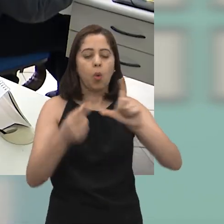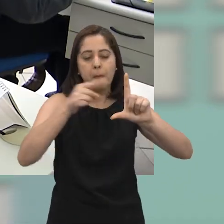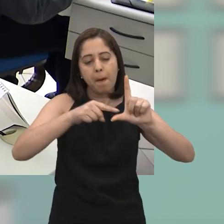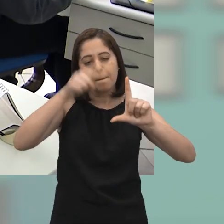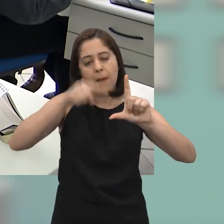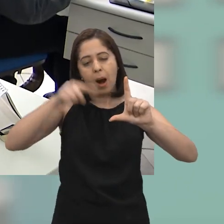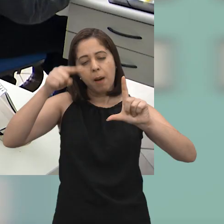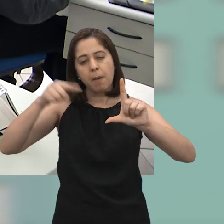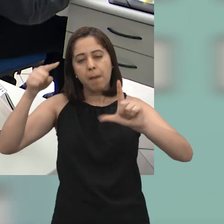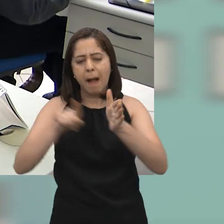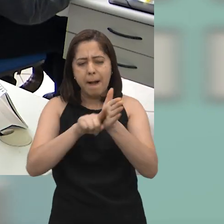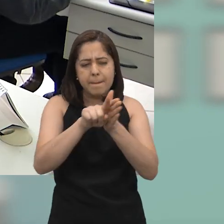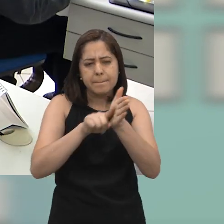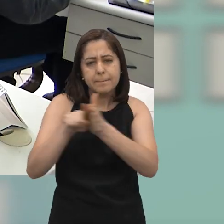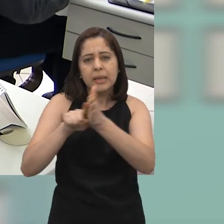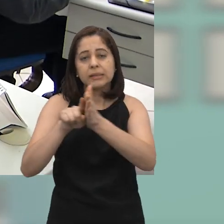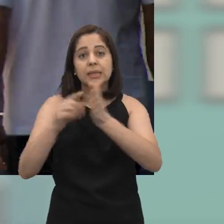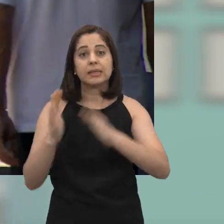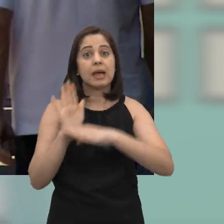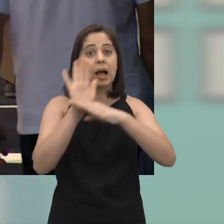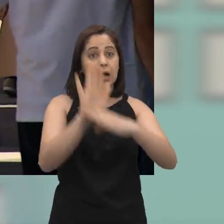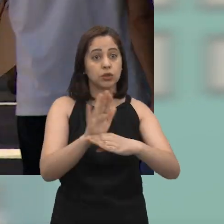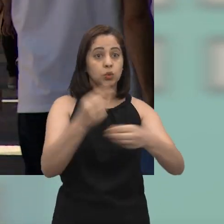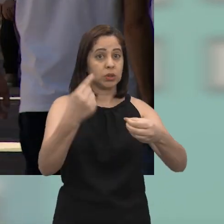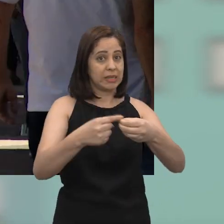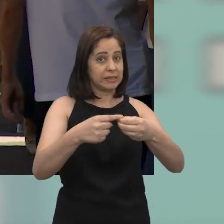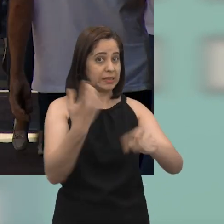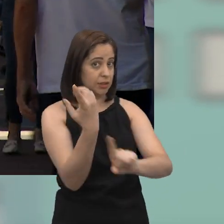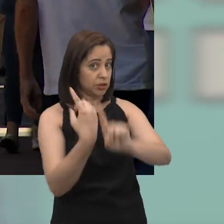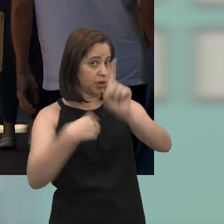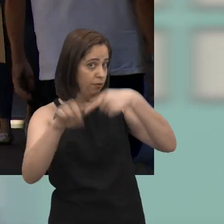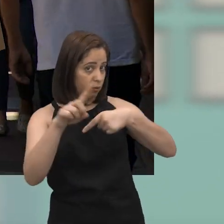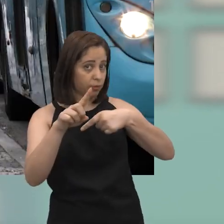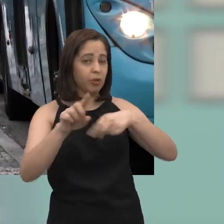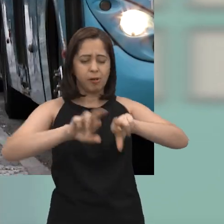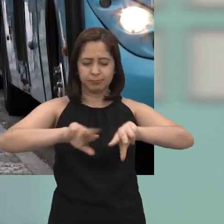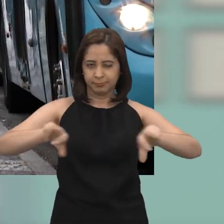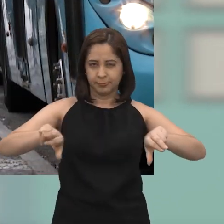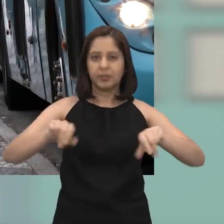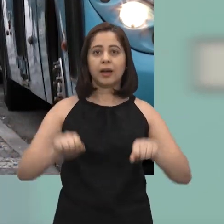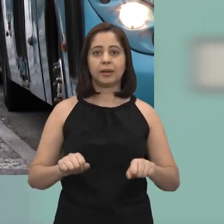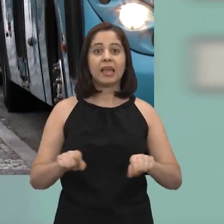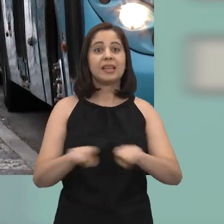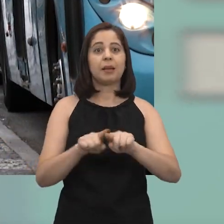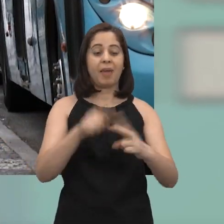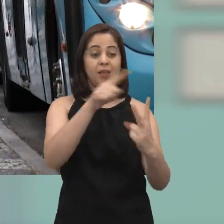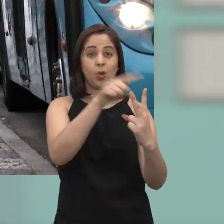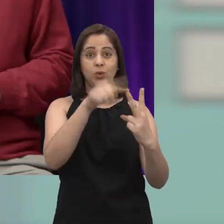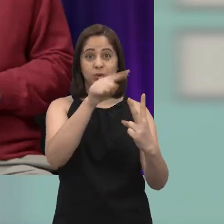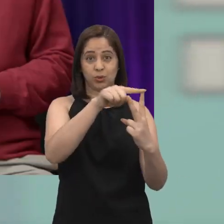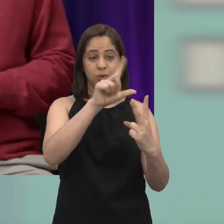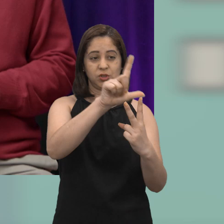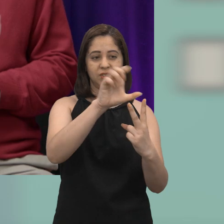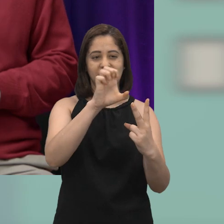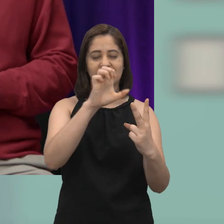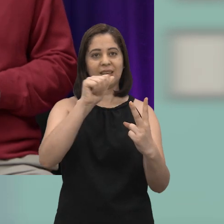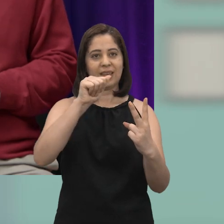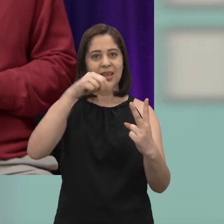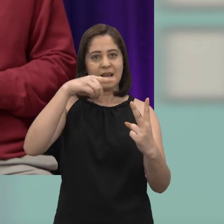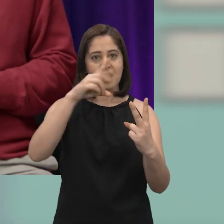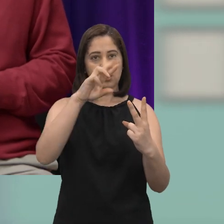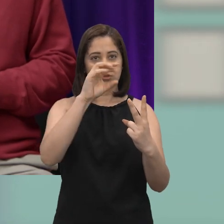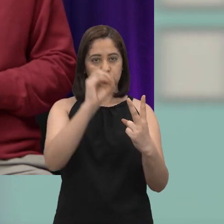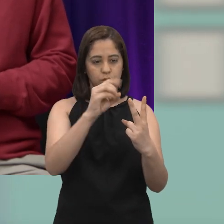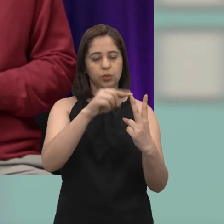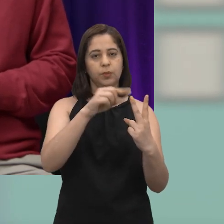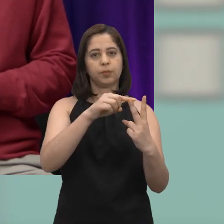dados demográficos influenciam políticas públicas, o desenvolvimento urbano e serviços essenciais. Para ajudar nessa conversa, a gente